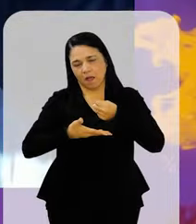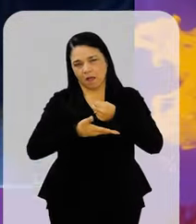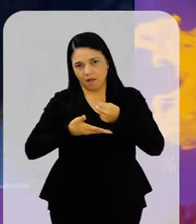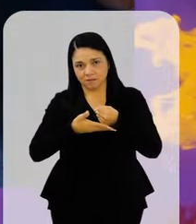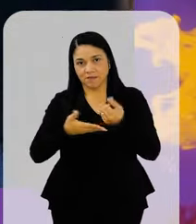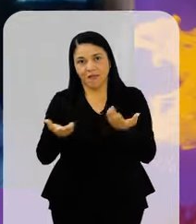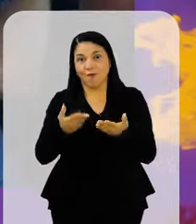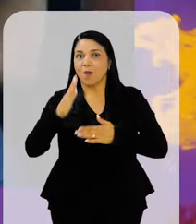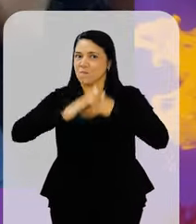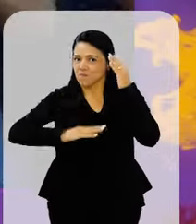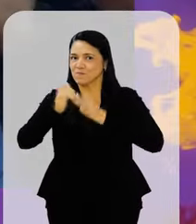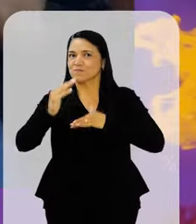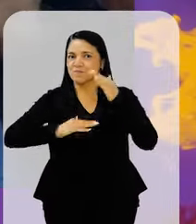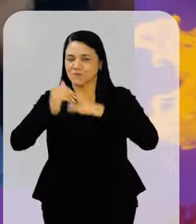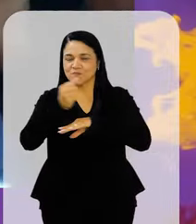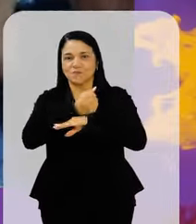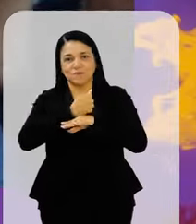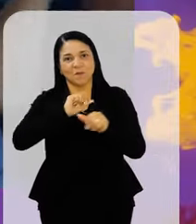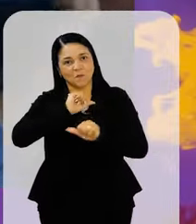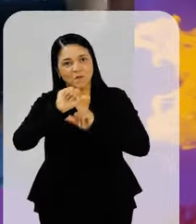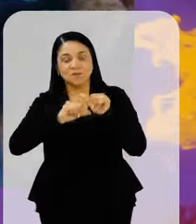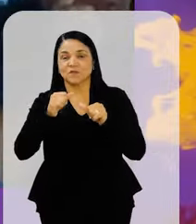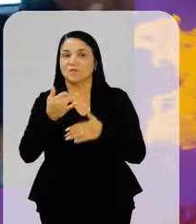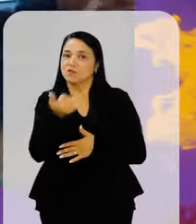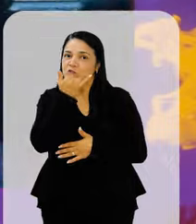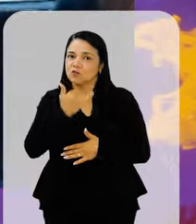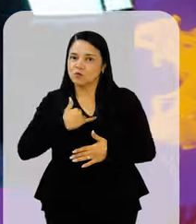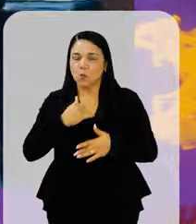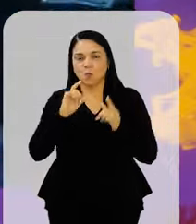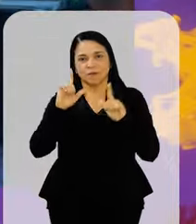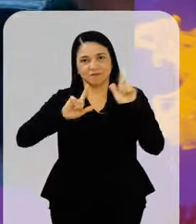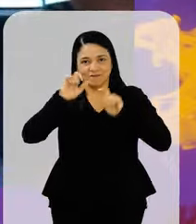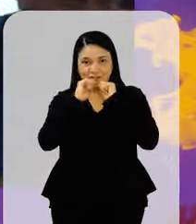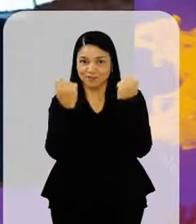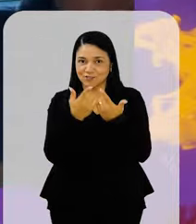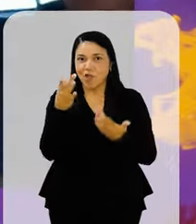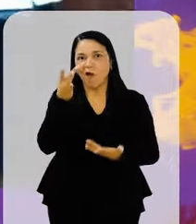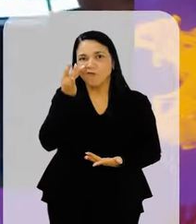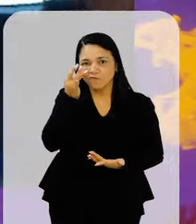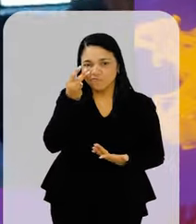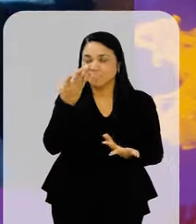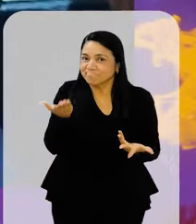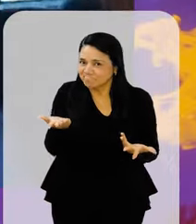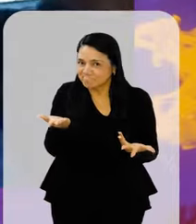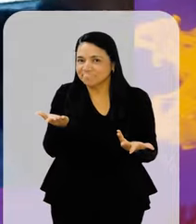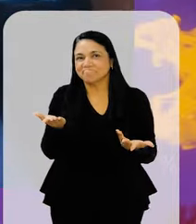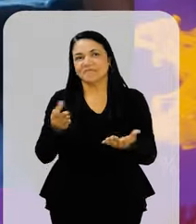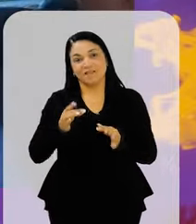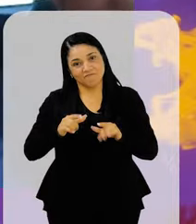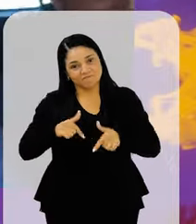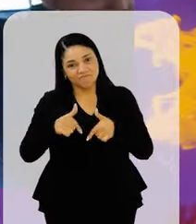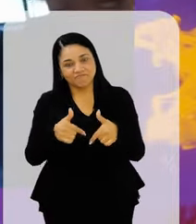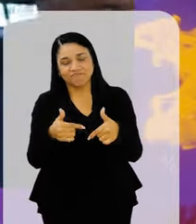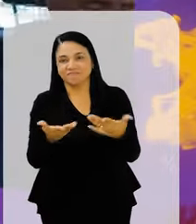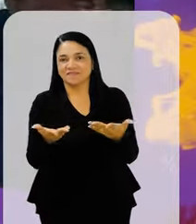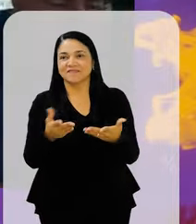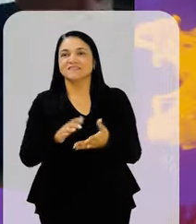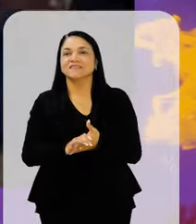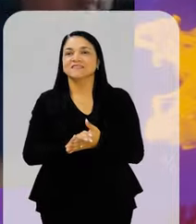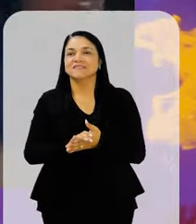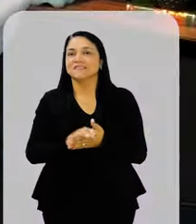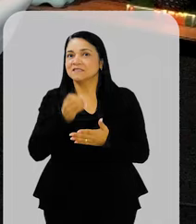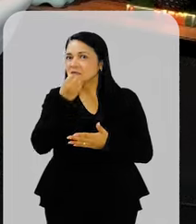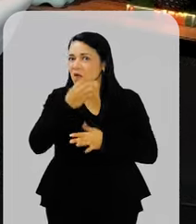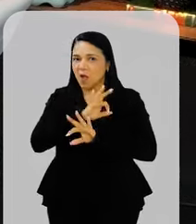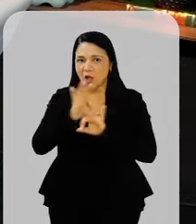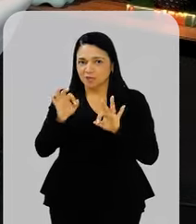aqui, até queria pedir minhas desculpas aí para o pessoal da TV Alerj, mas a gente faz ao vivo e é assim que funciona, né, Rui? Com não certeza. Tem tempo ruim.